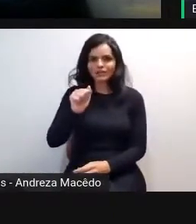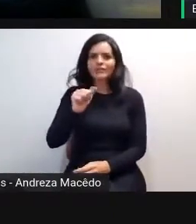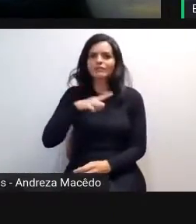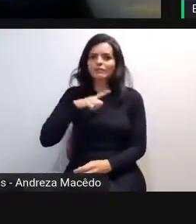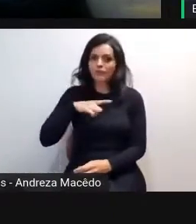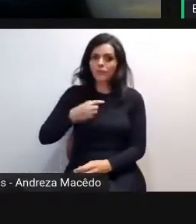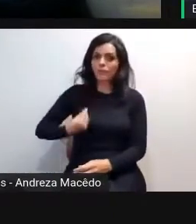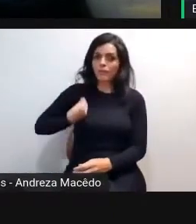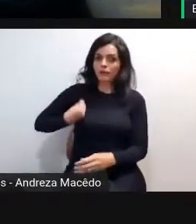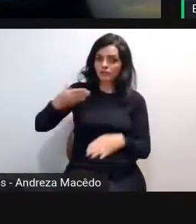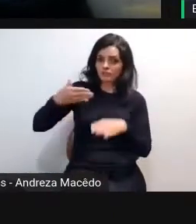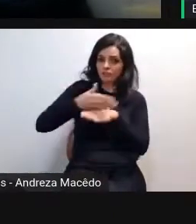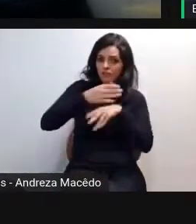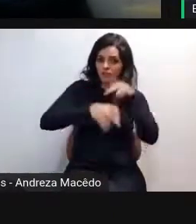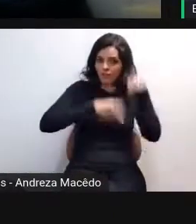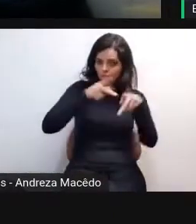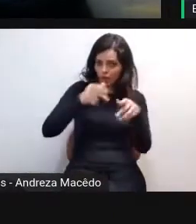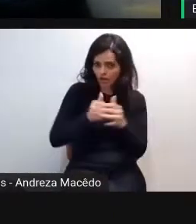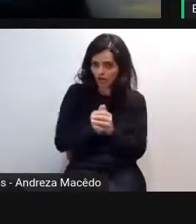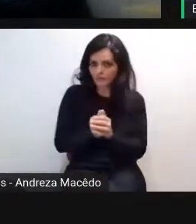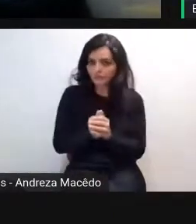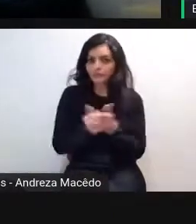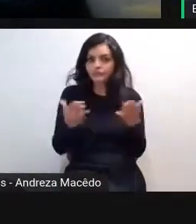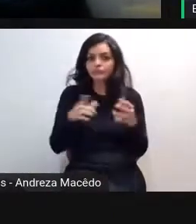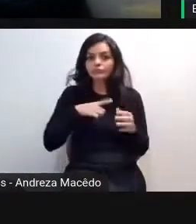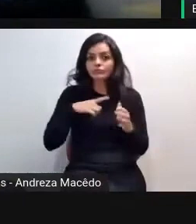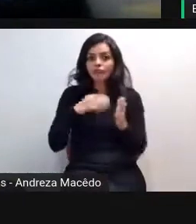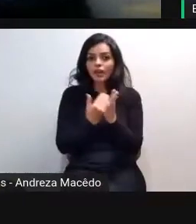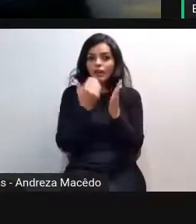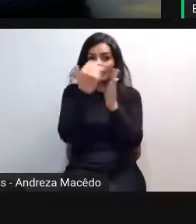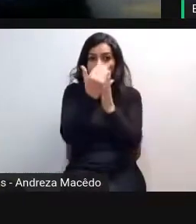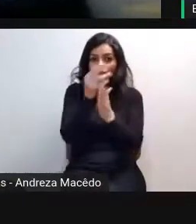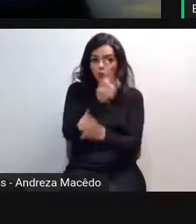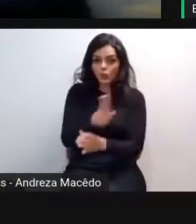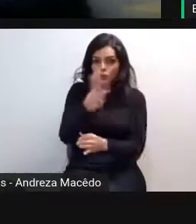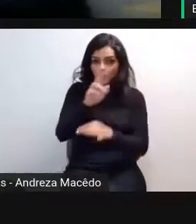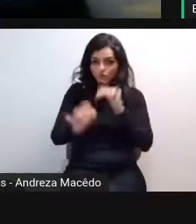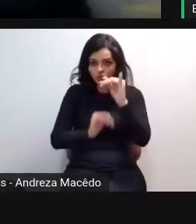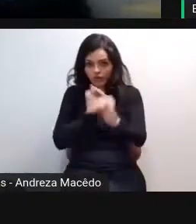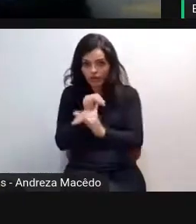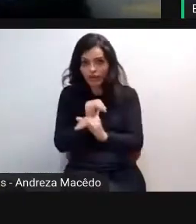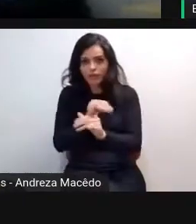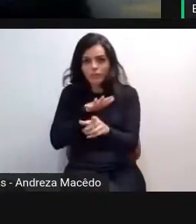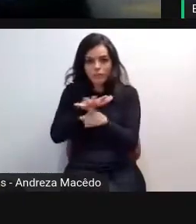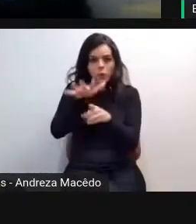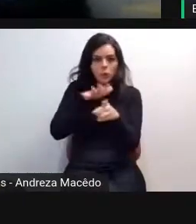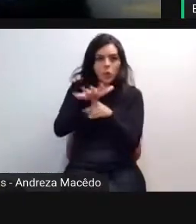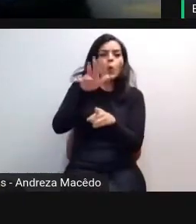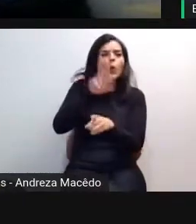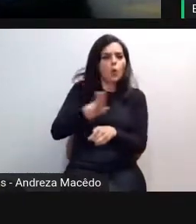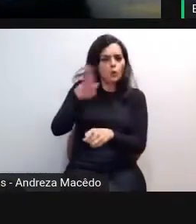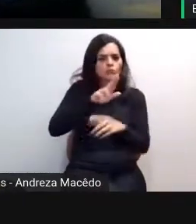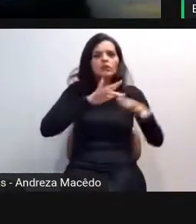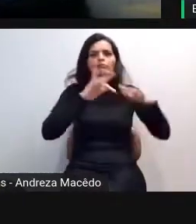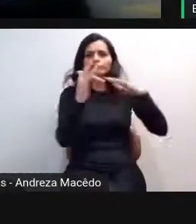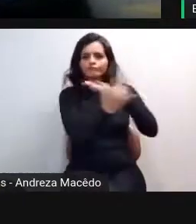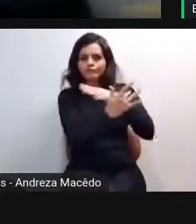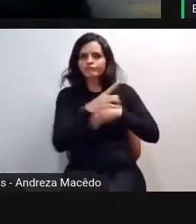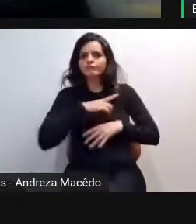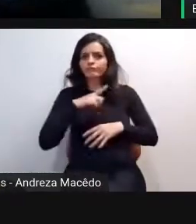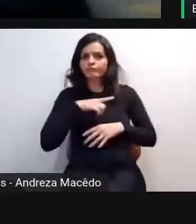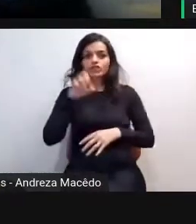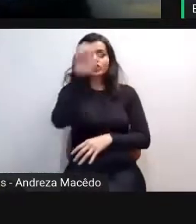claro, há um aumento, porque também há um aumento de uso da internet, há um aumento de uso de redes sociais de forma